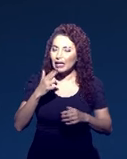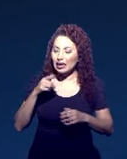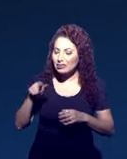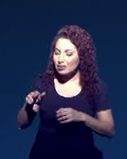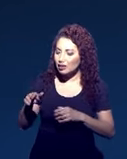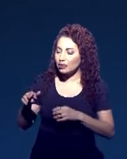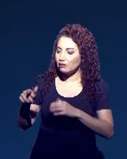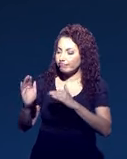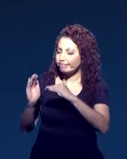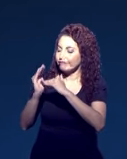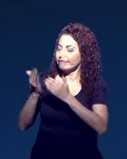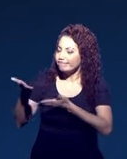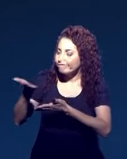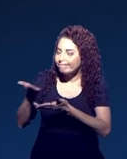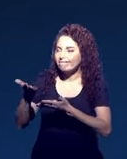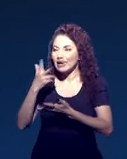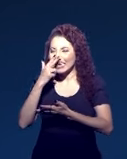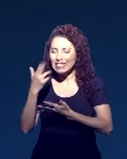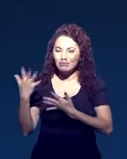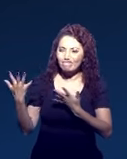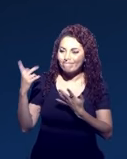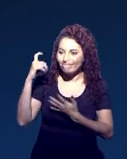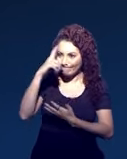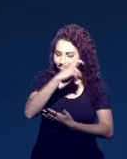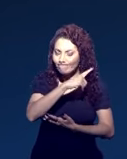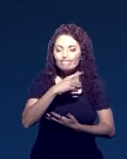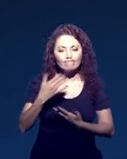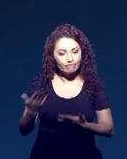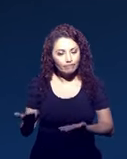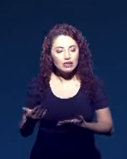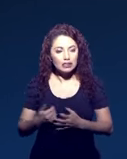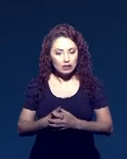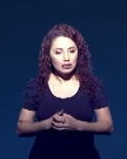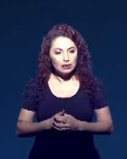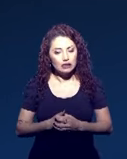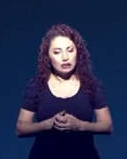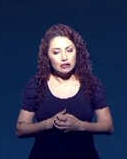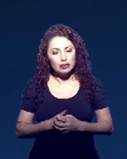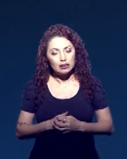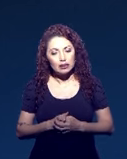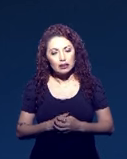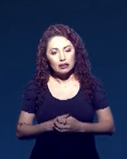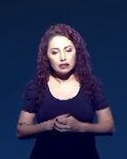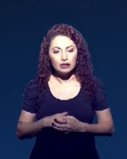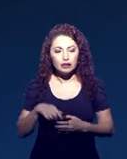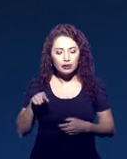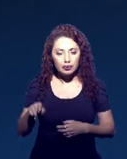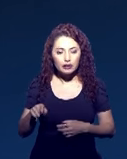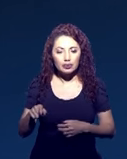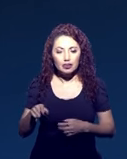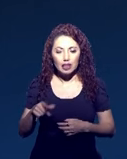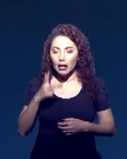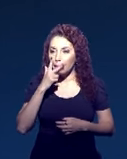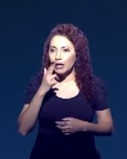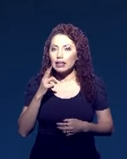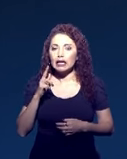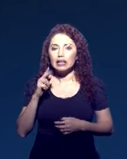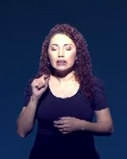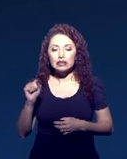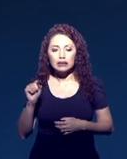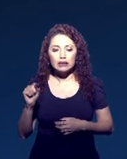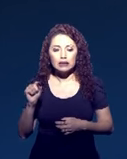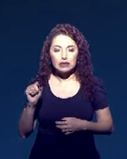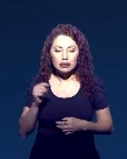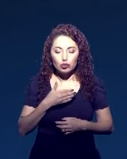complicada nesse segundo semestre teve aí o que a gente considera aí como uma sinalização de derrota do